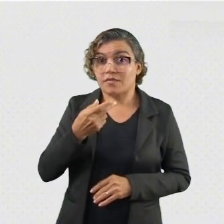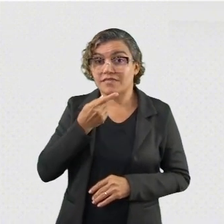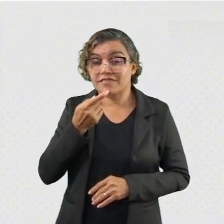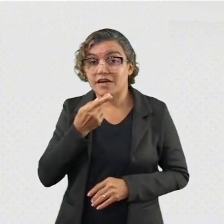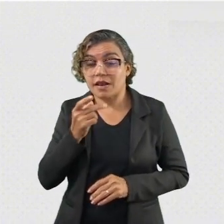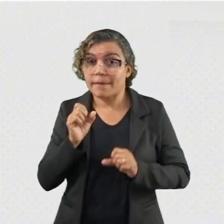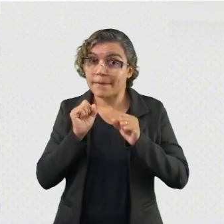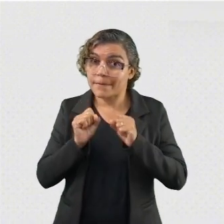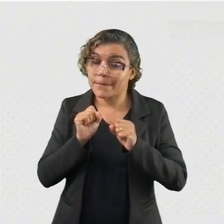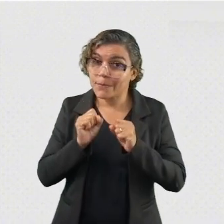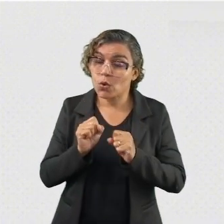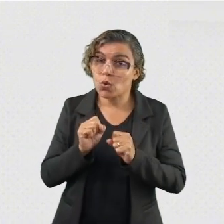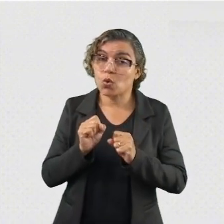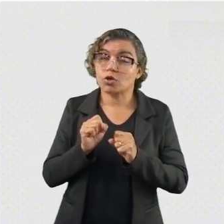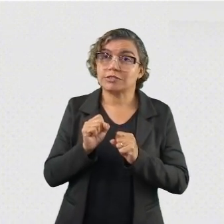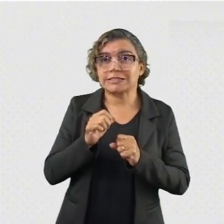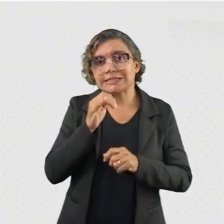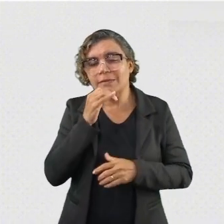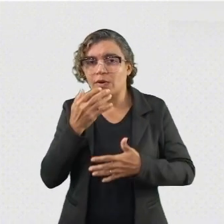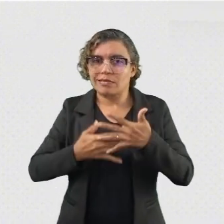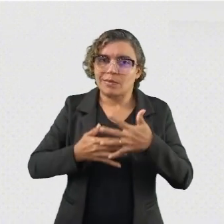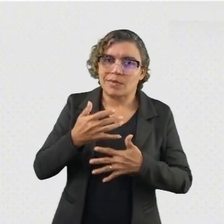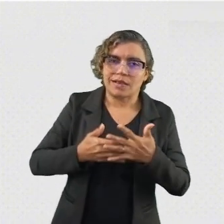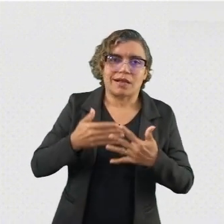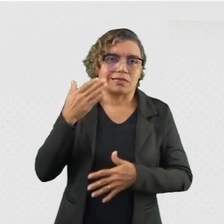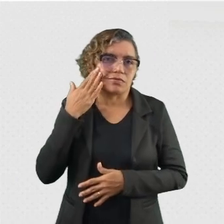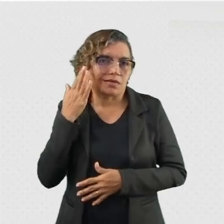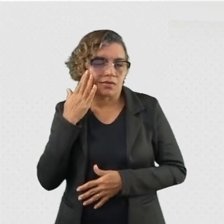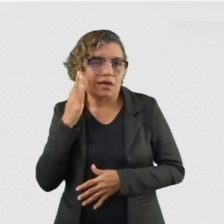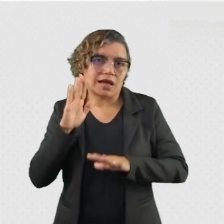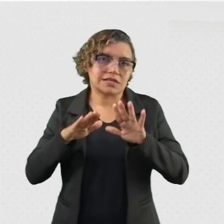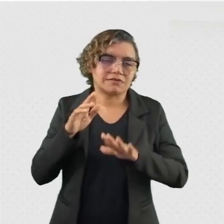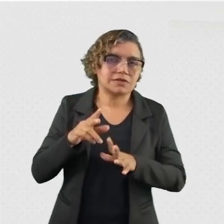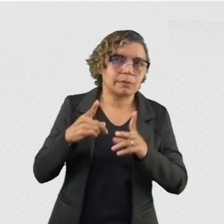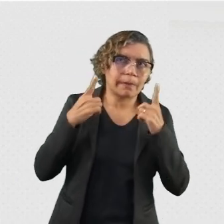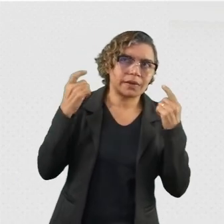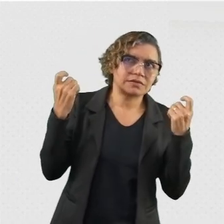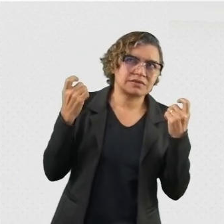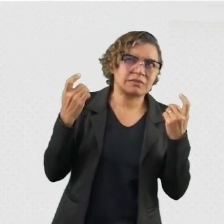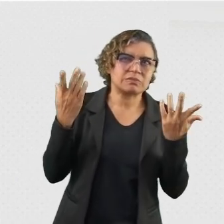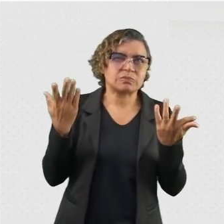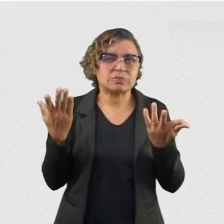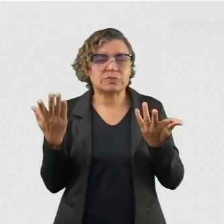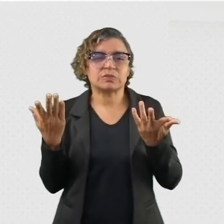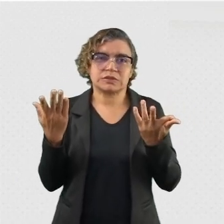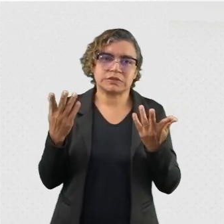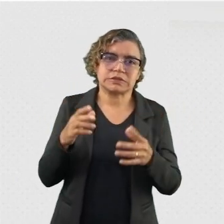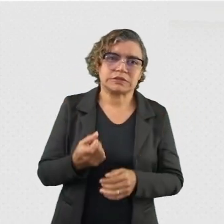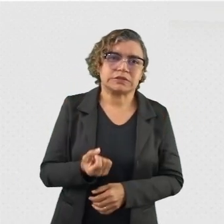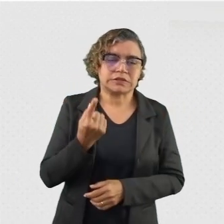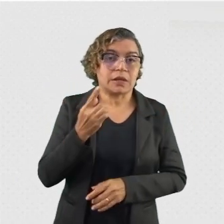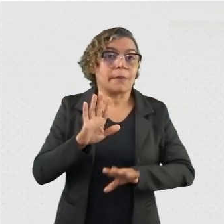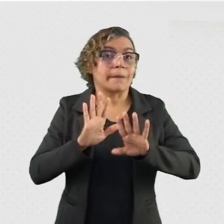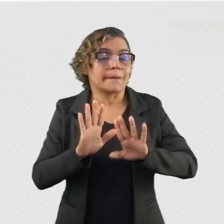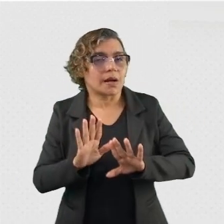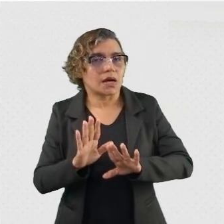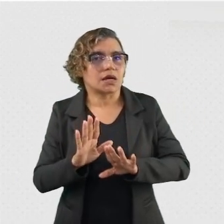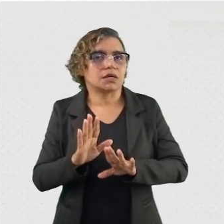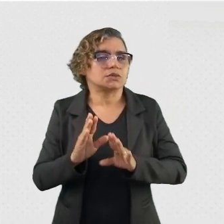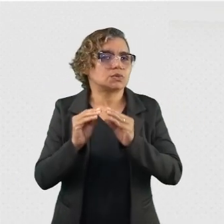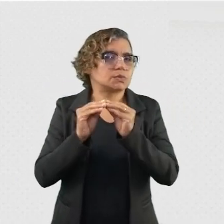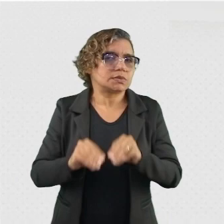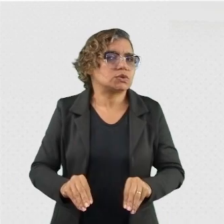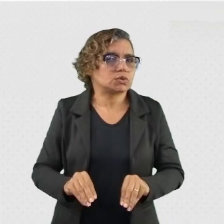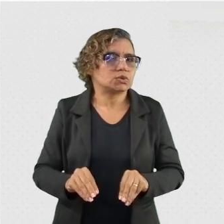pode afetar o entendimento. Então, às vezes, a pessoa vai ouvir, vai estranhar um pouquinho, mas isso não vai prejudicar